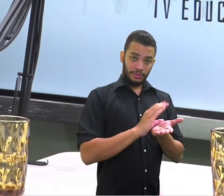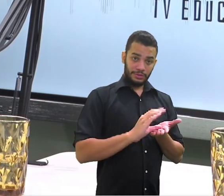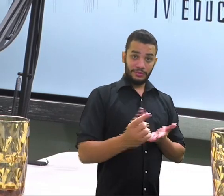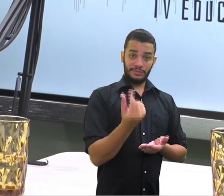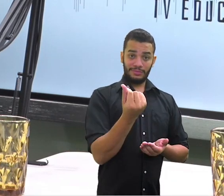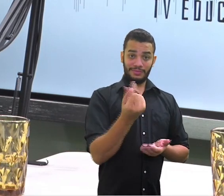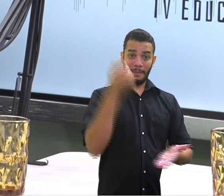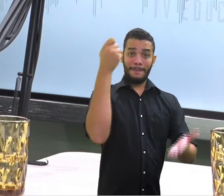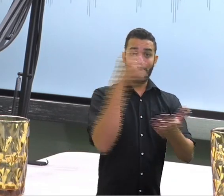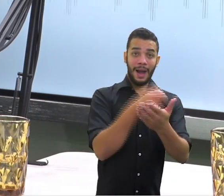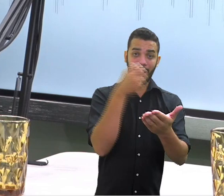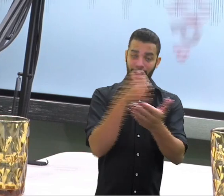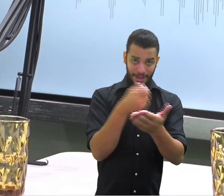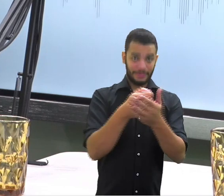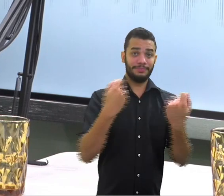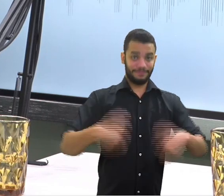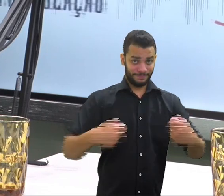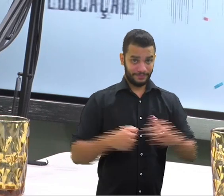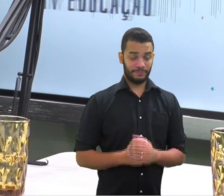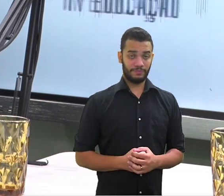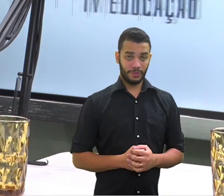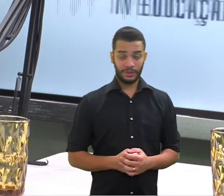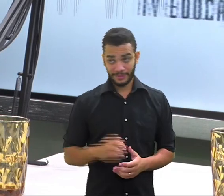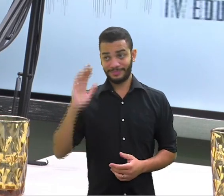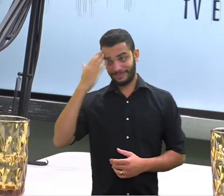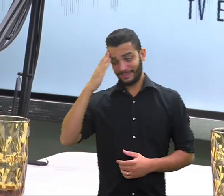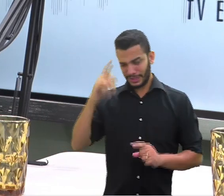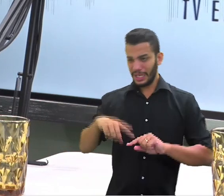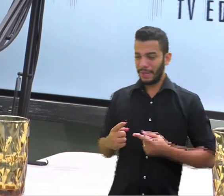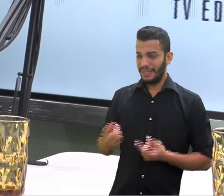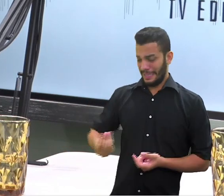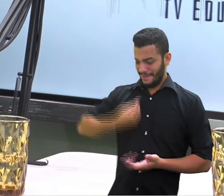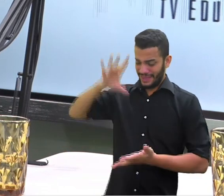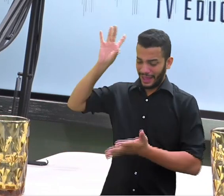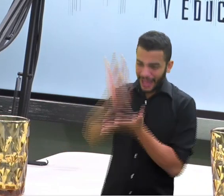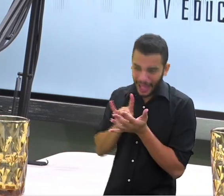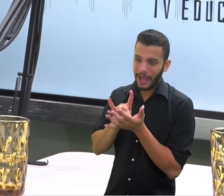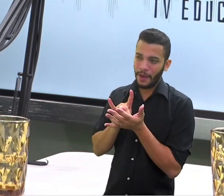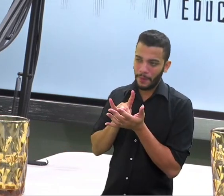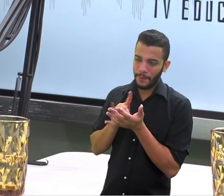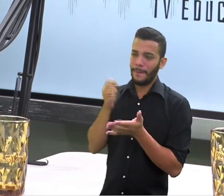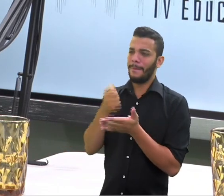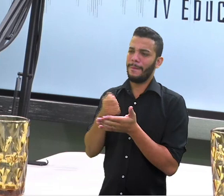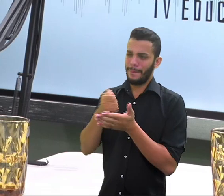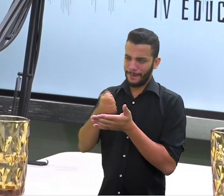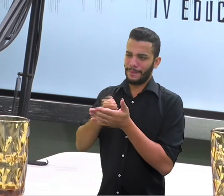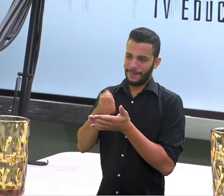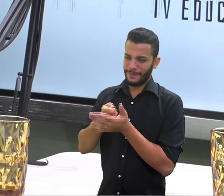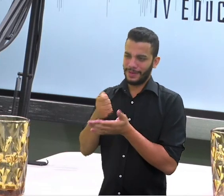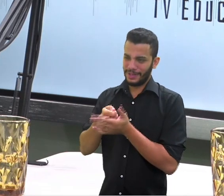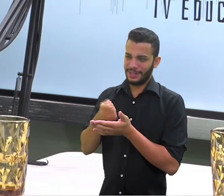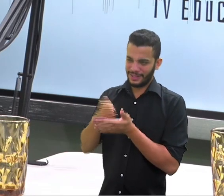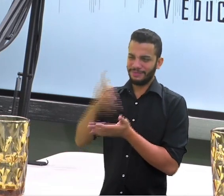posto... Na prática, fica complicado até, às vezes, para um professor com 40 alunos na sala conseguir